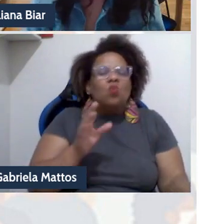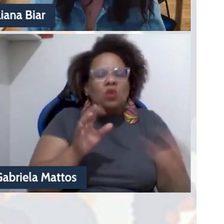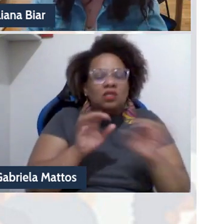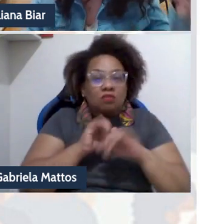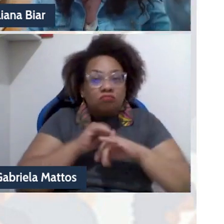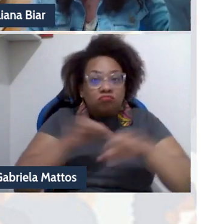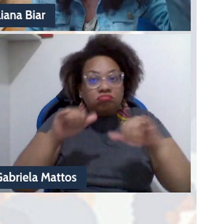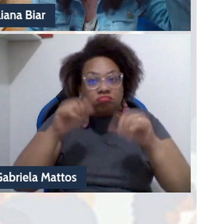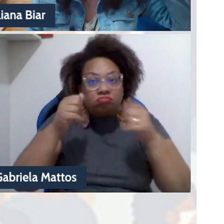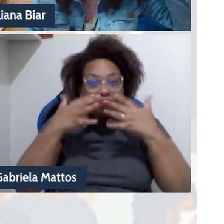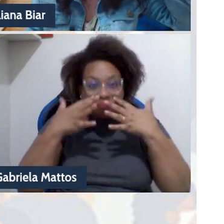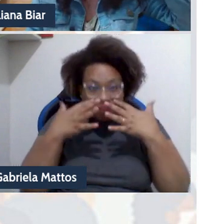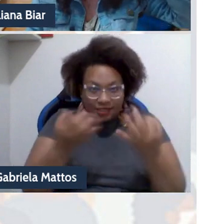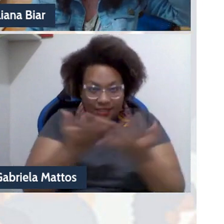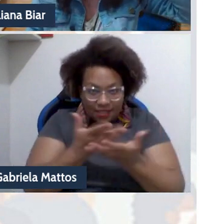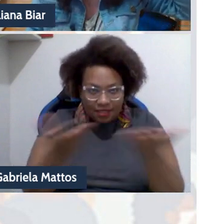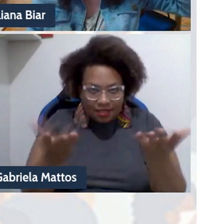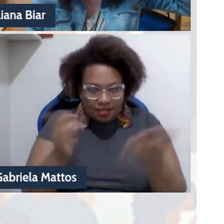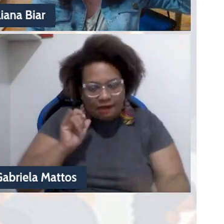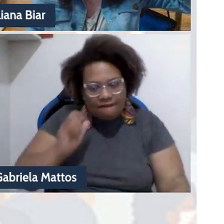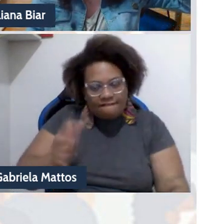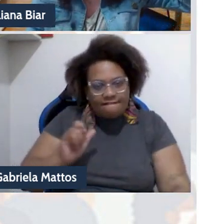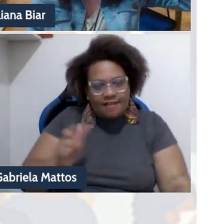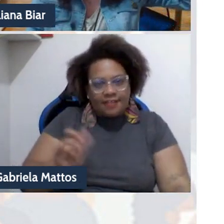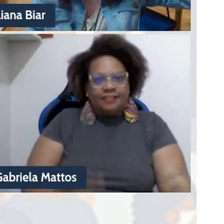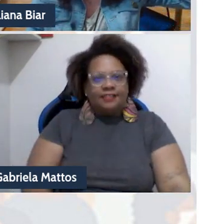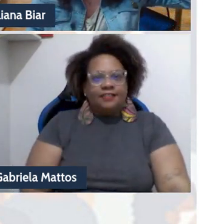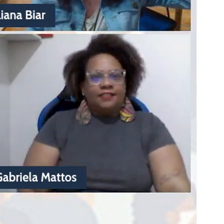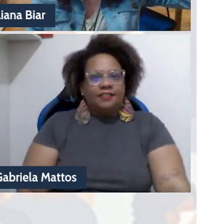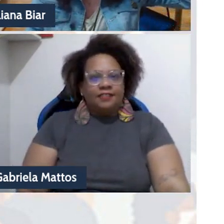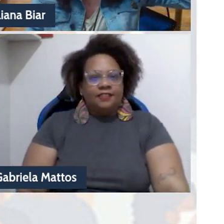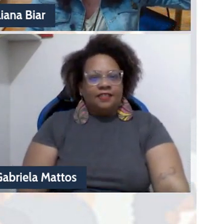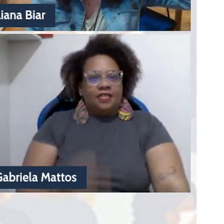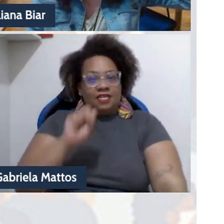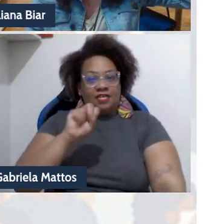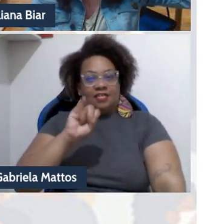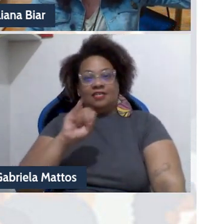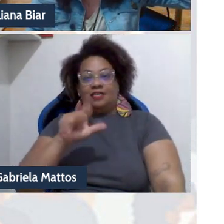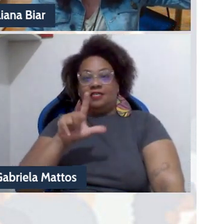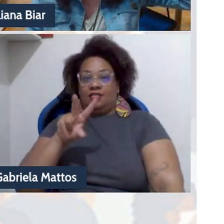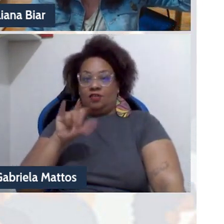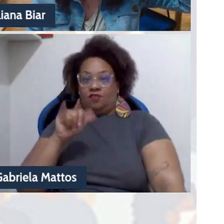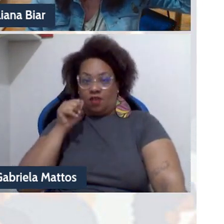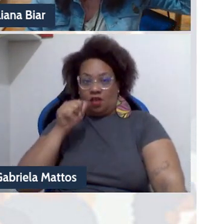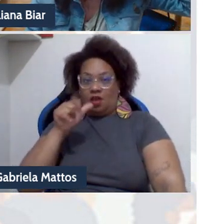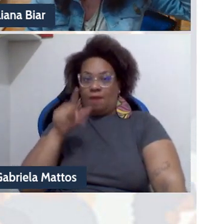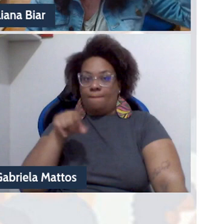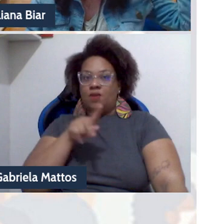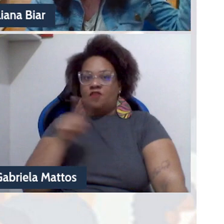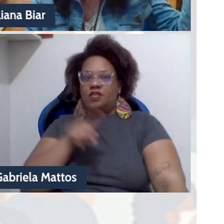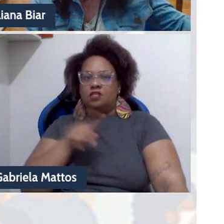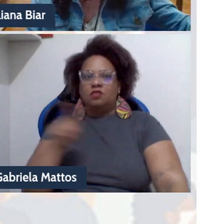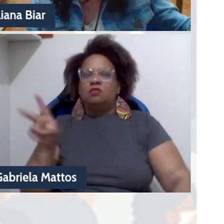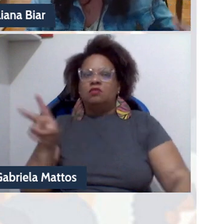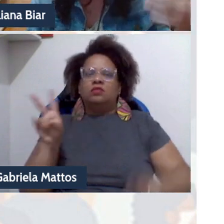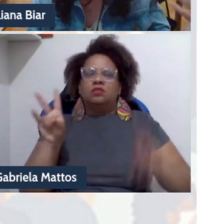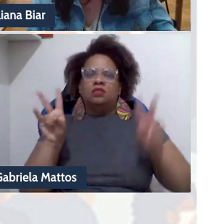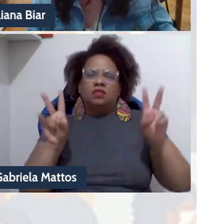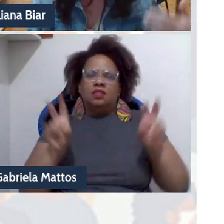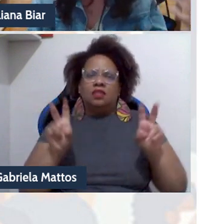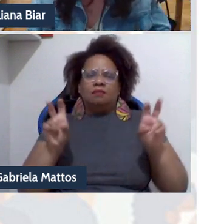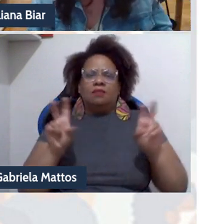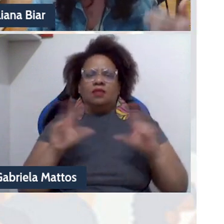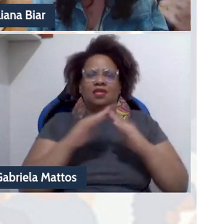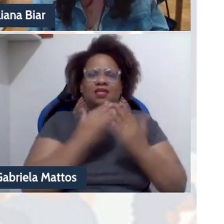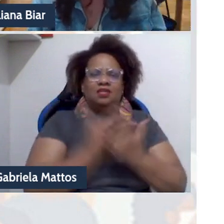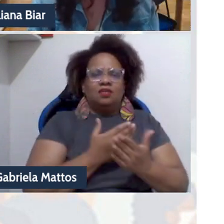vocês prestassem atenção na narrativa da Silvia, né? Que é uma professora que tematiza as demandas da escola, dos